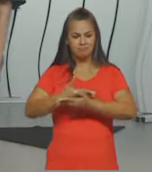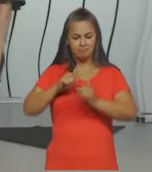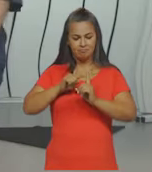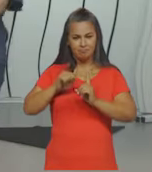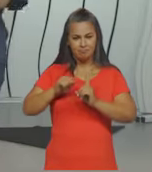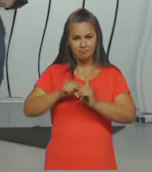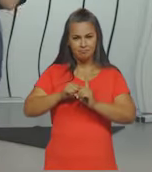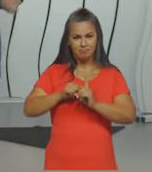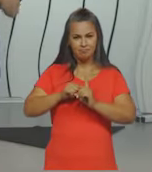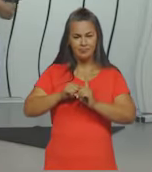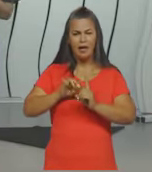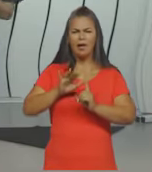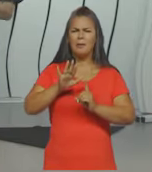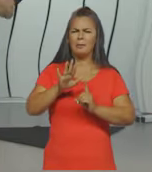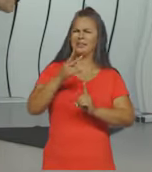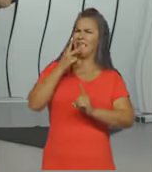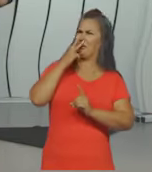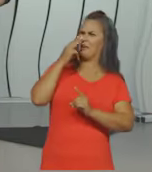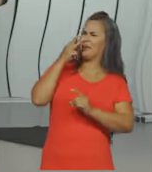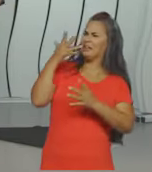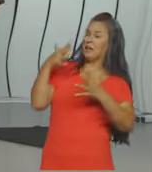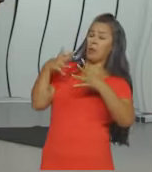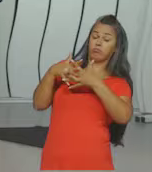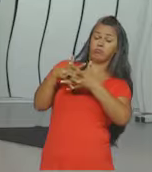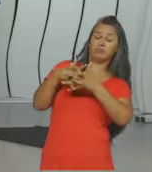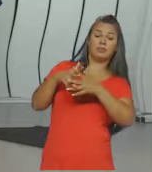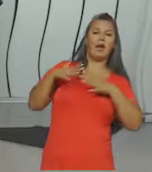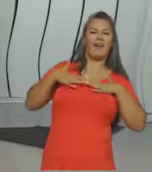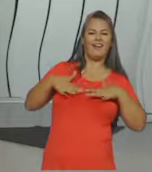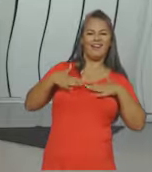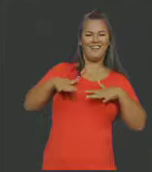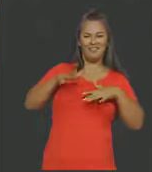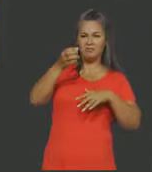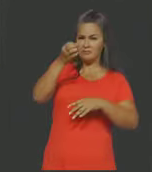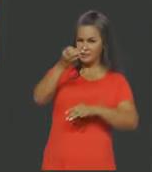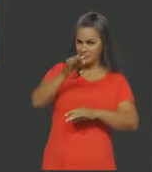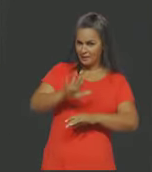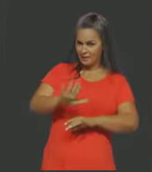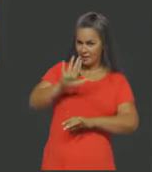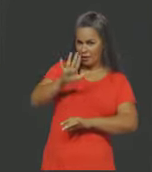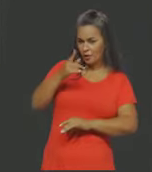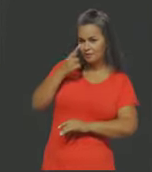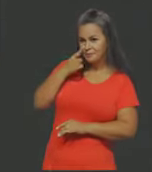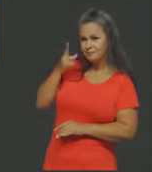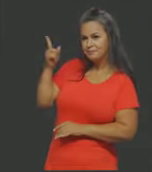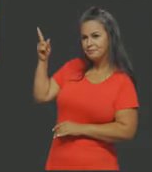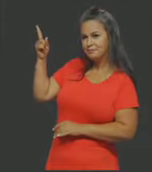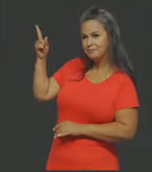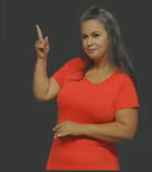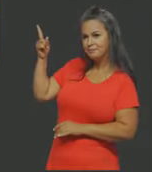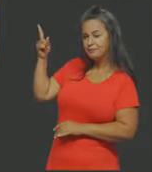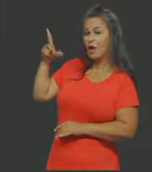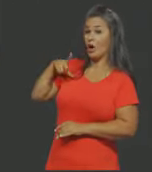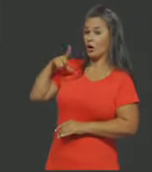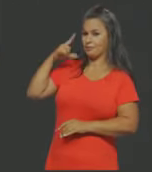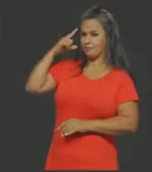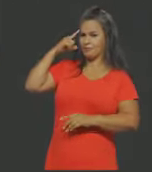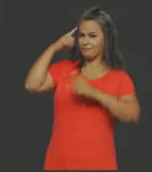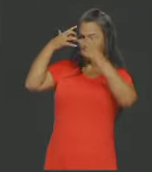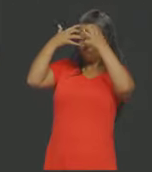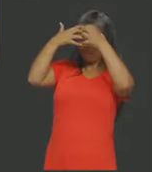Esse esquema, nossa, parece complicado demais, mas eu vou falar de uma maneira que vocês consigam entender. Aqui eu tenho o cérebro, que